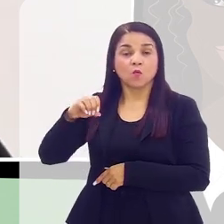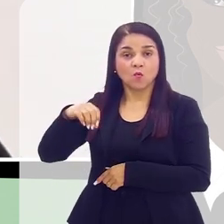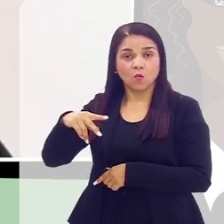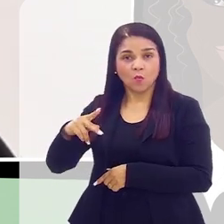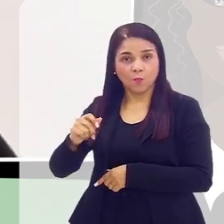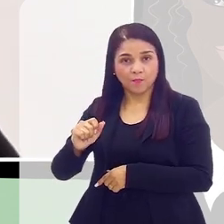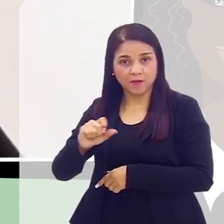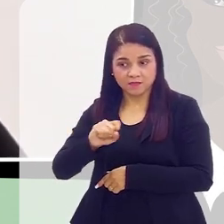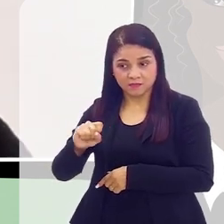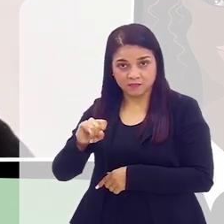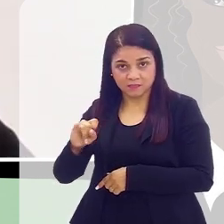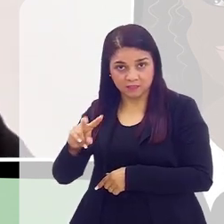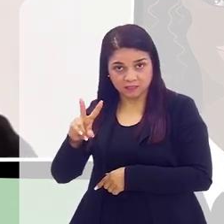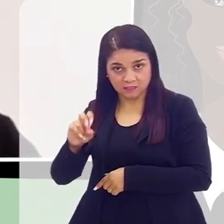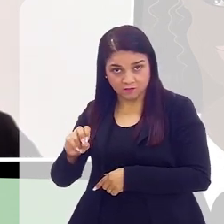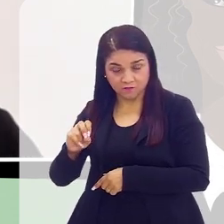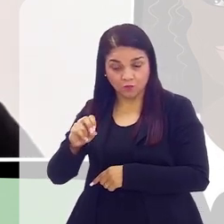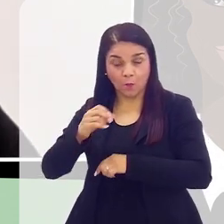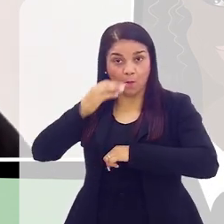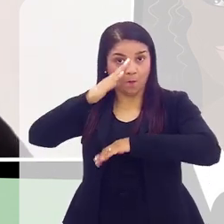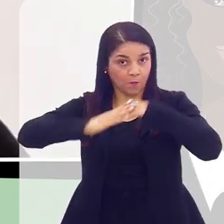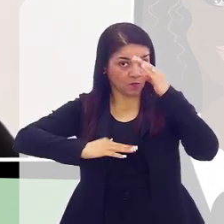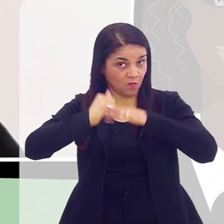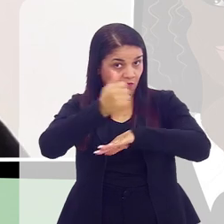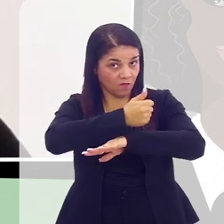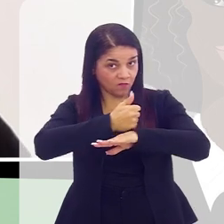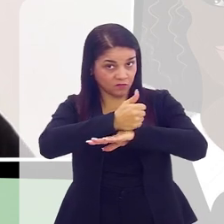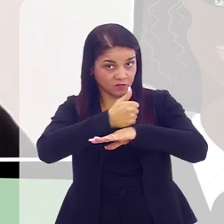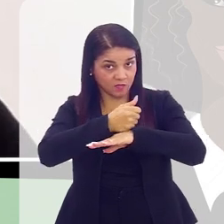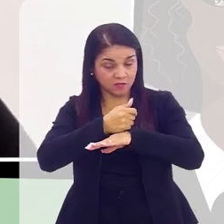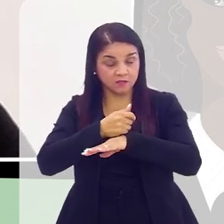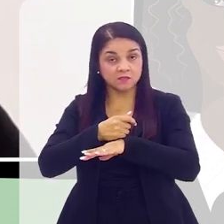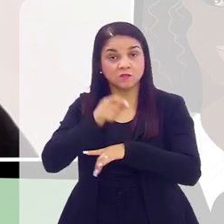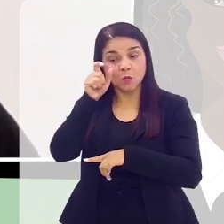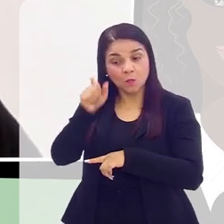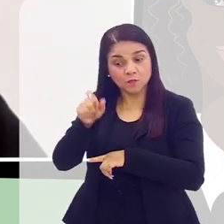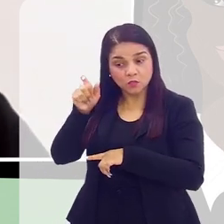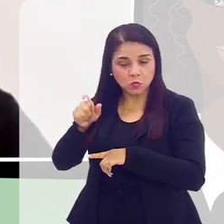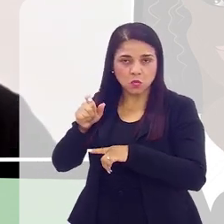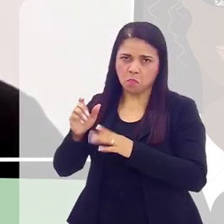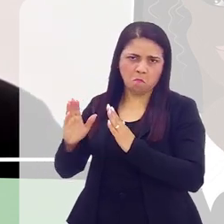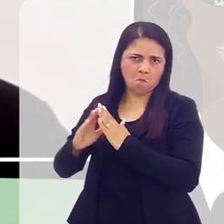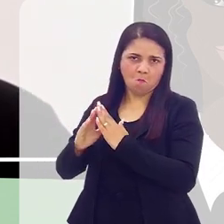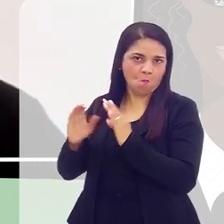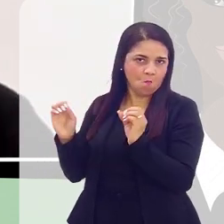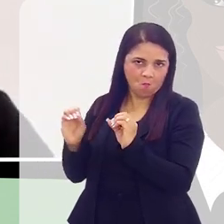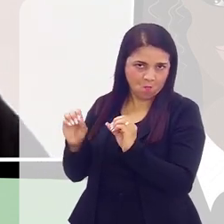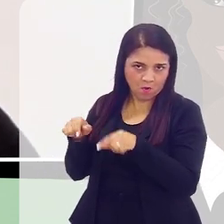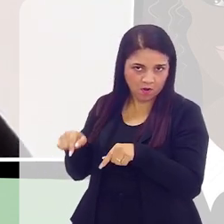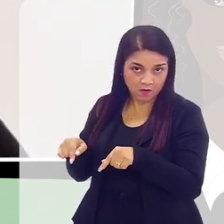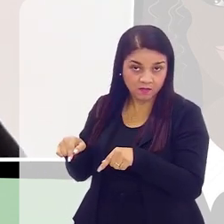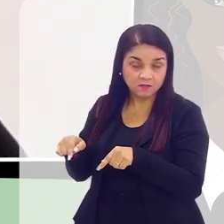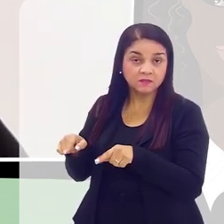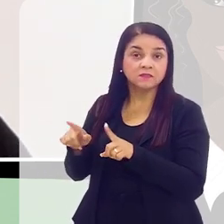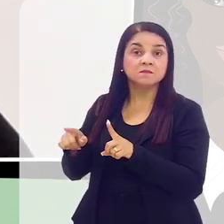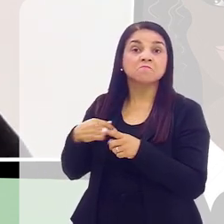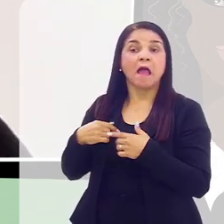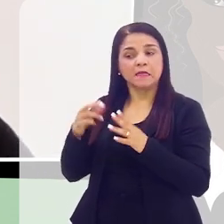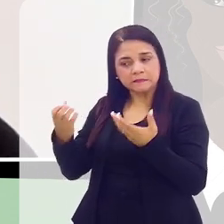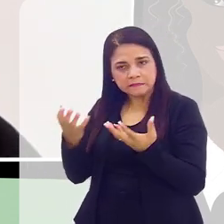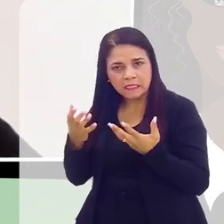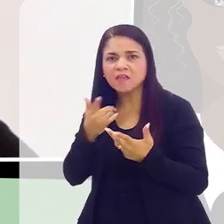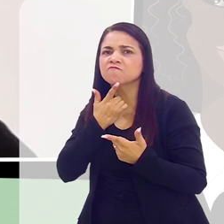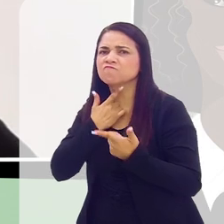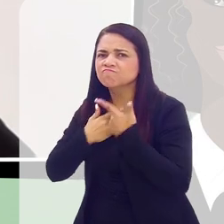agente compassivo profissional são pessoas que não obrigatoriamente vivem na favela, mas querem